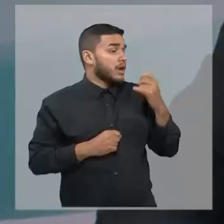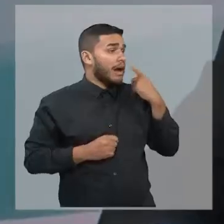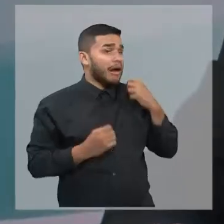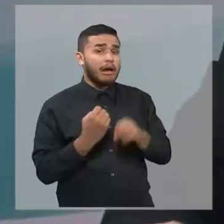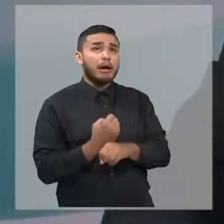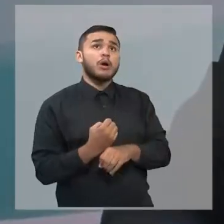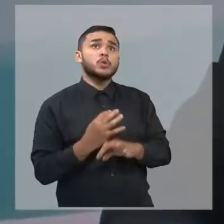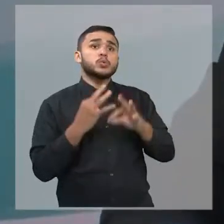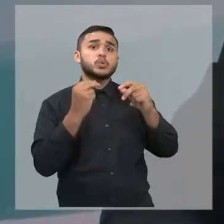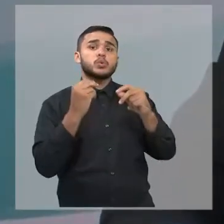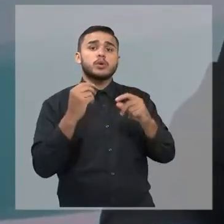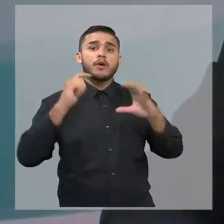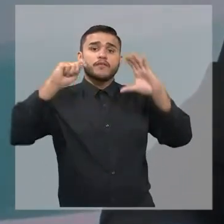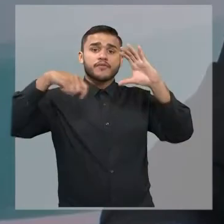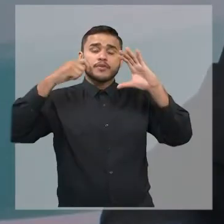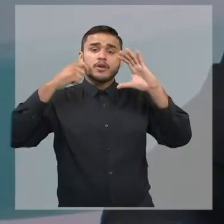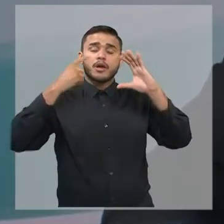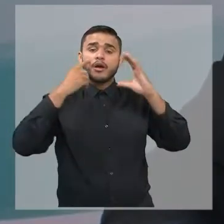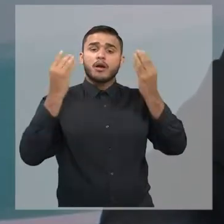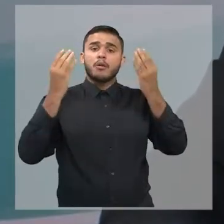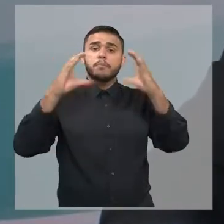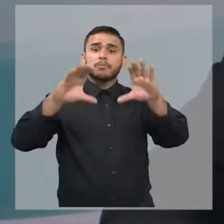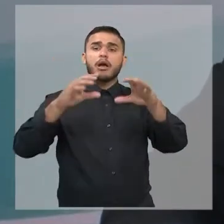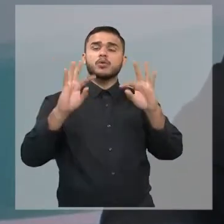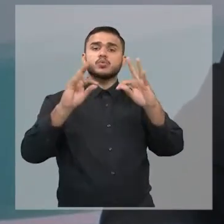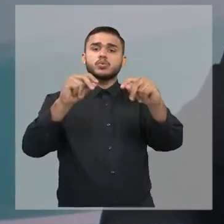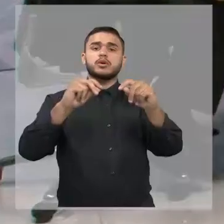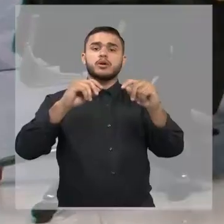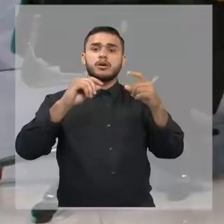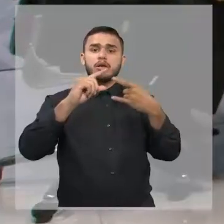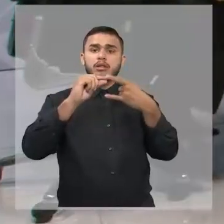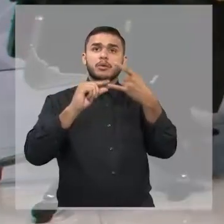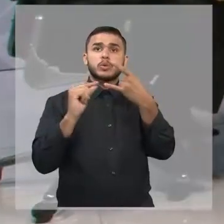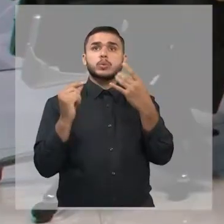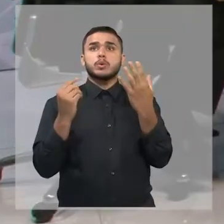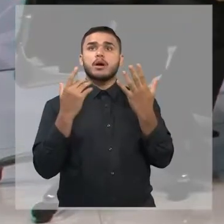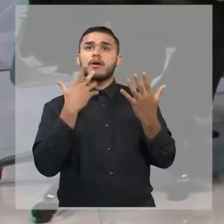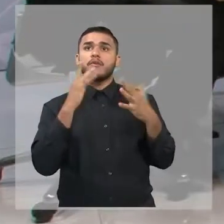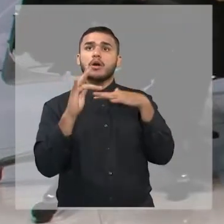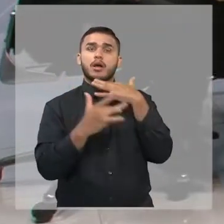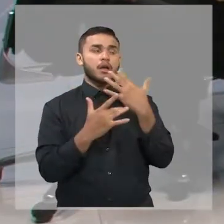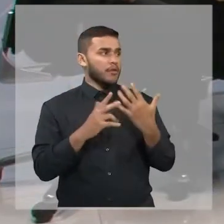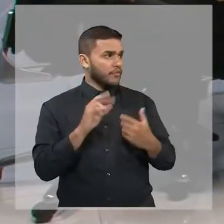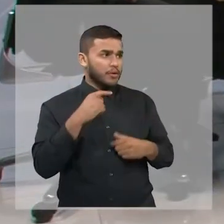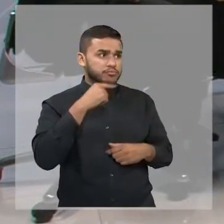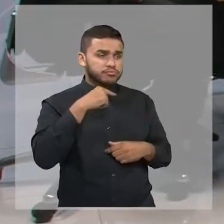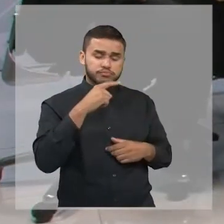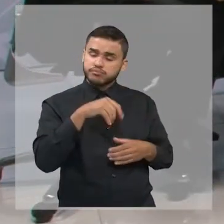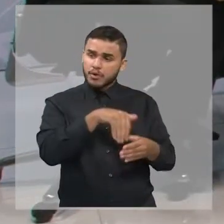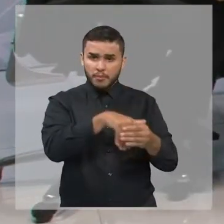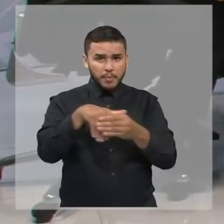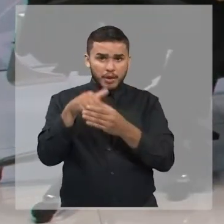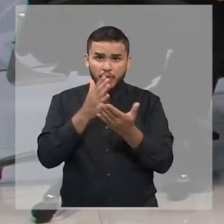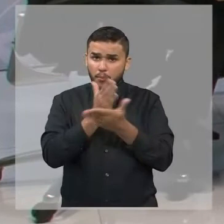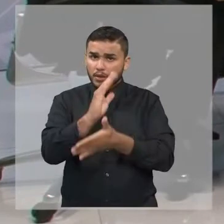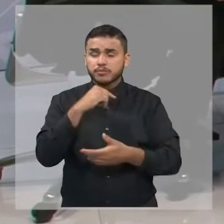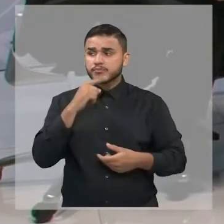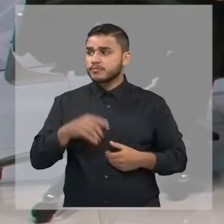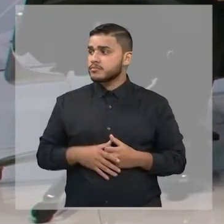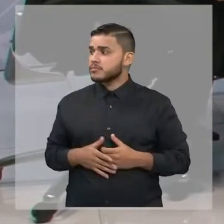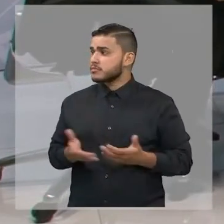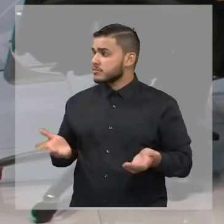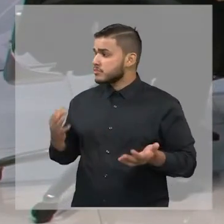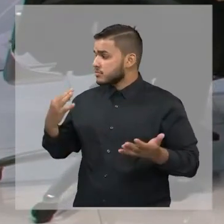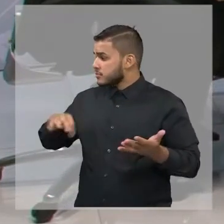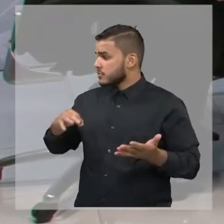conseguir aprovar nenhum PEC. É possível aprovar. Não vai fazer PEC hoje, comprando o deputado e distribuindo ministério. Mas a gente não está dizendo isso. Mas